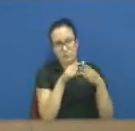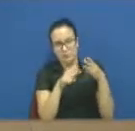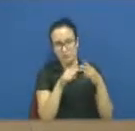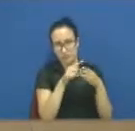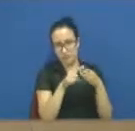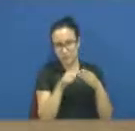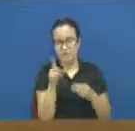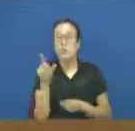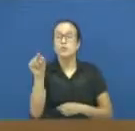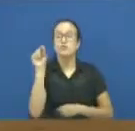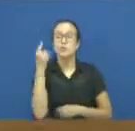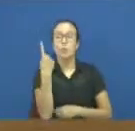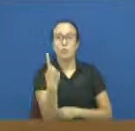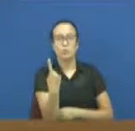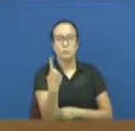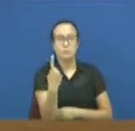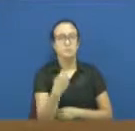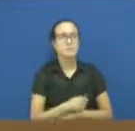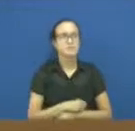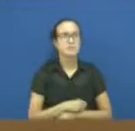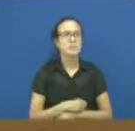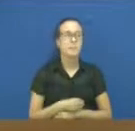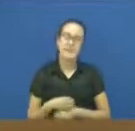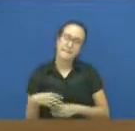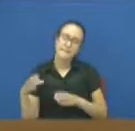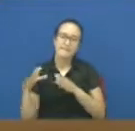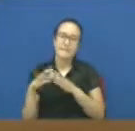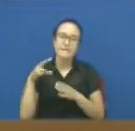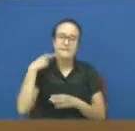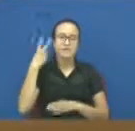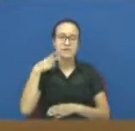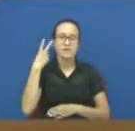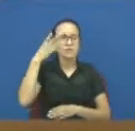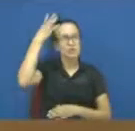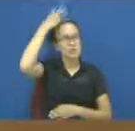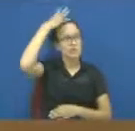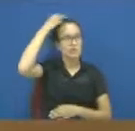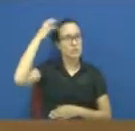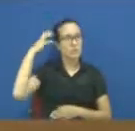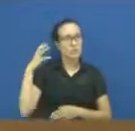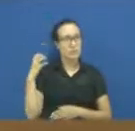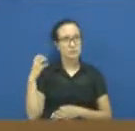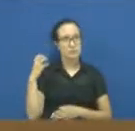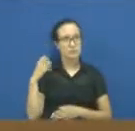Senhor presidente, o membro indicado do nosso bloco é a vereadora Lubogo.